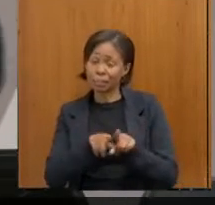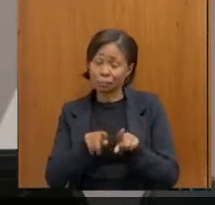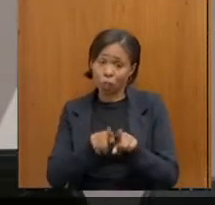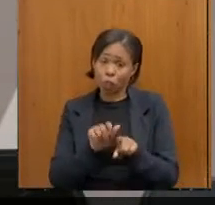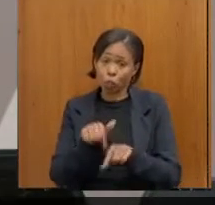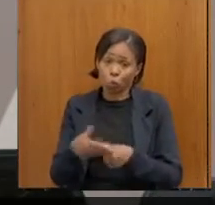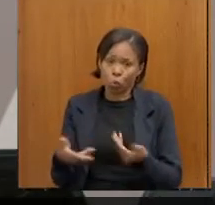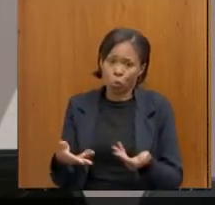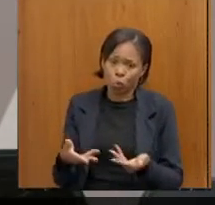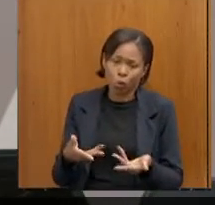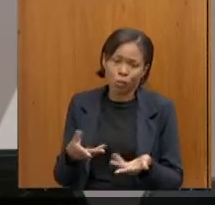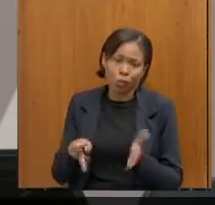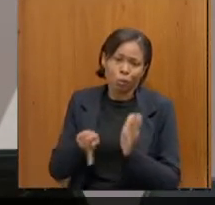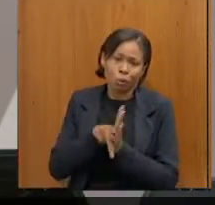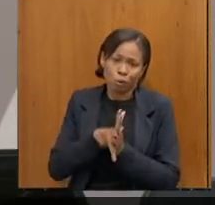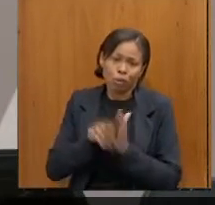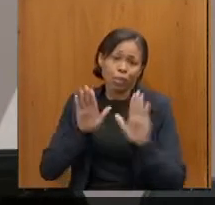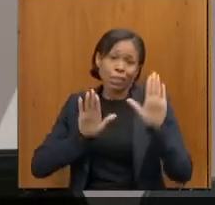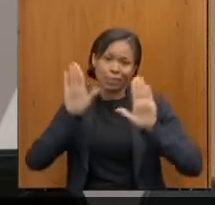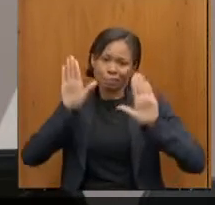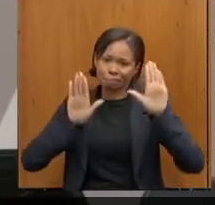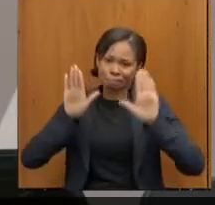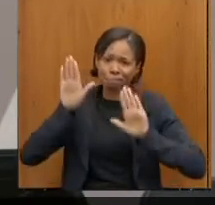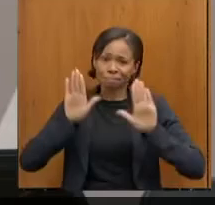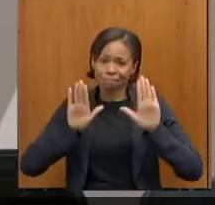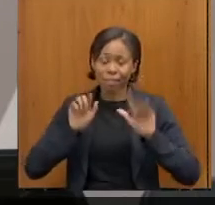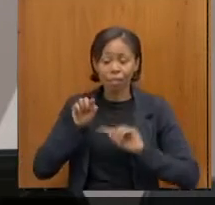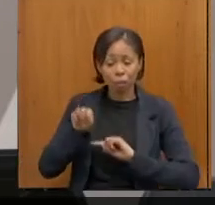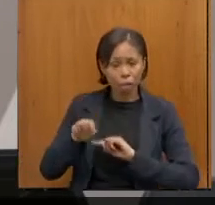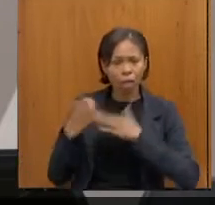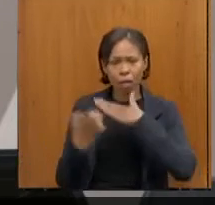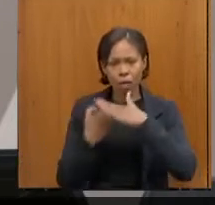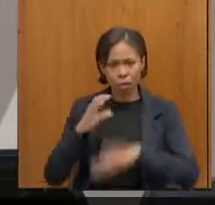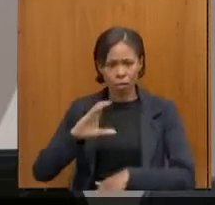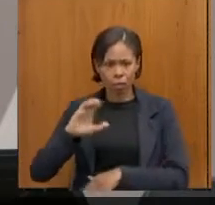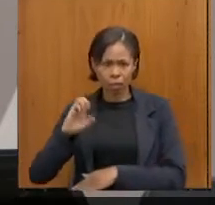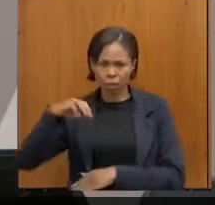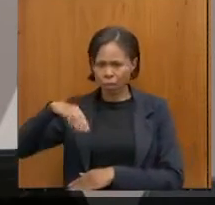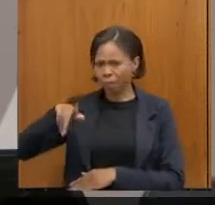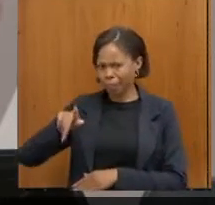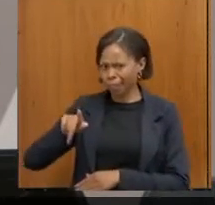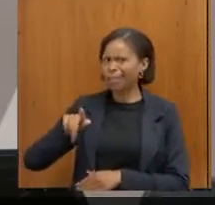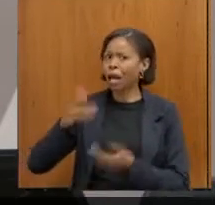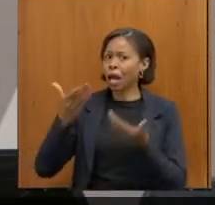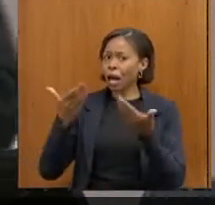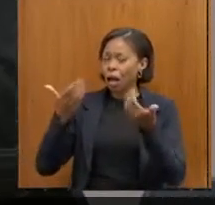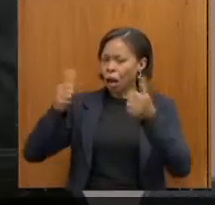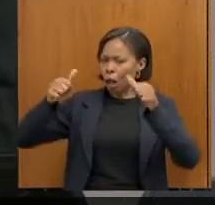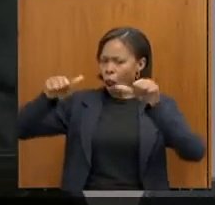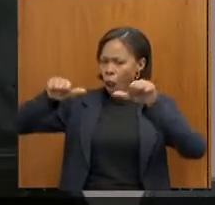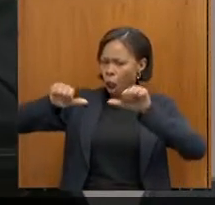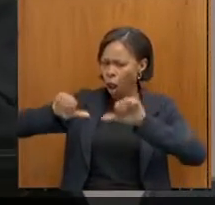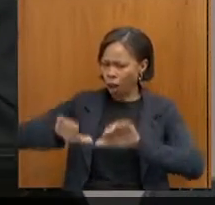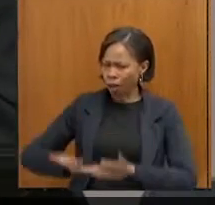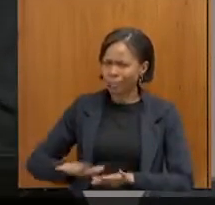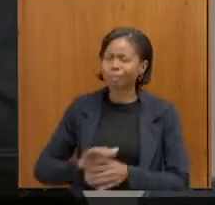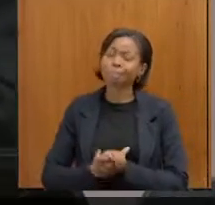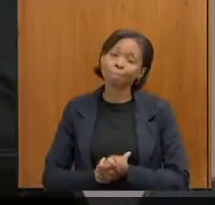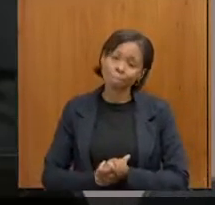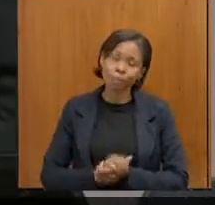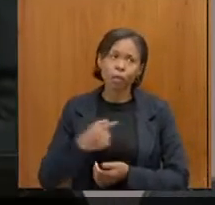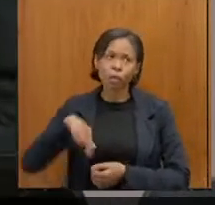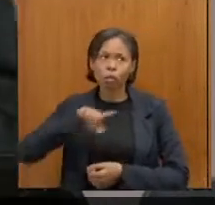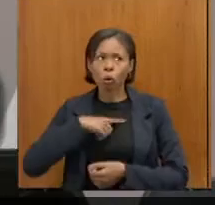atual de feitura das licitações para Cemig com certeza seria um desastre se nós estamos discutindo